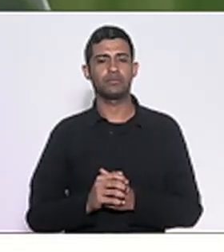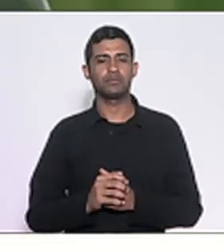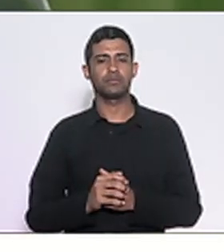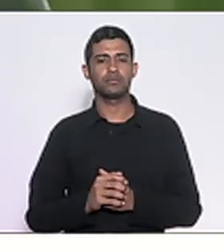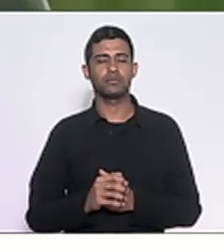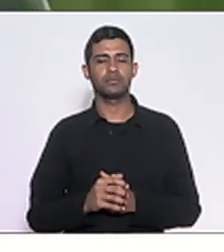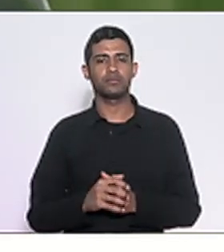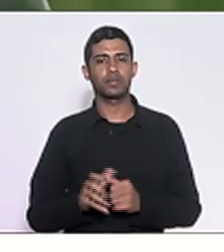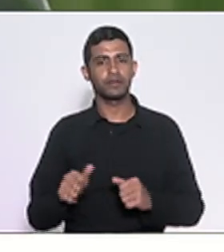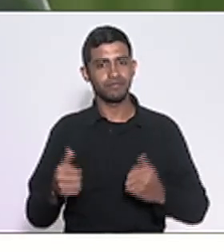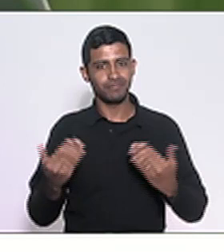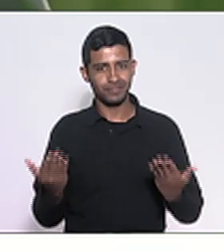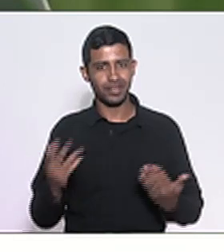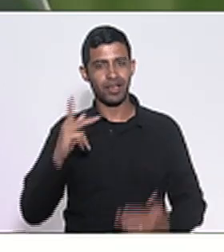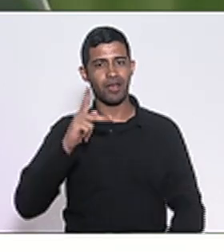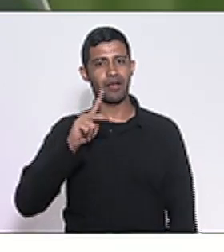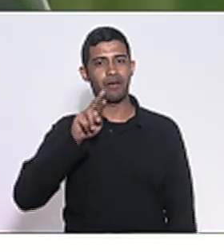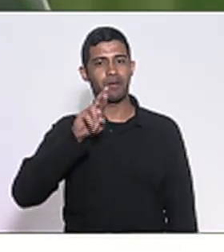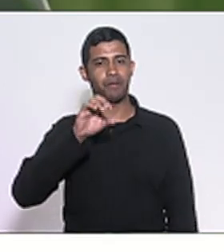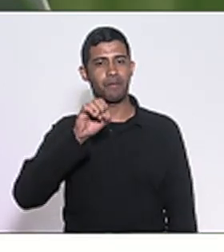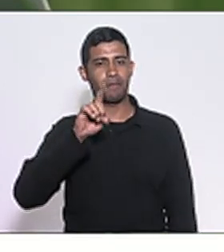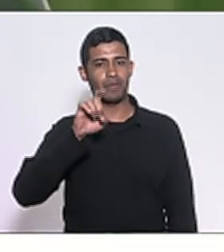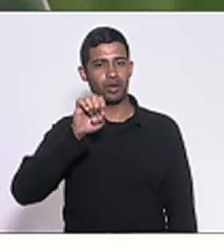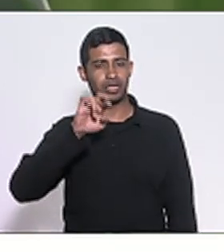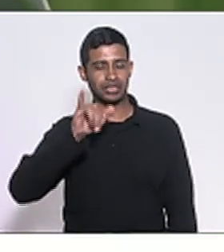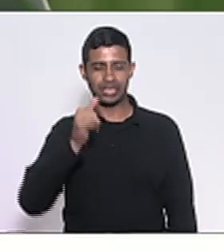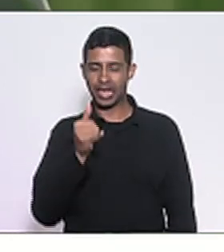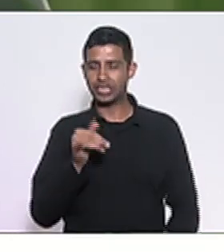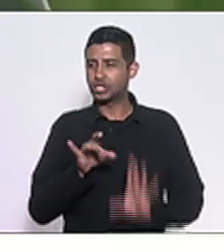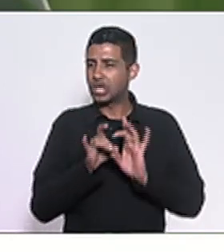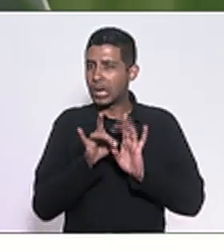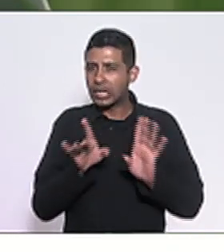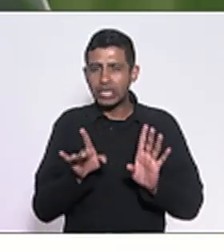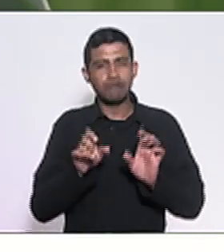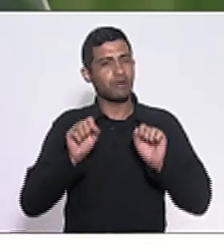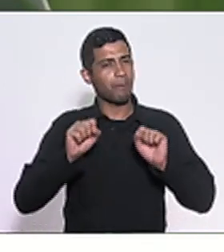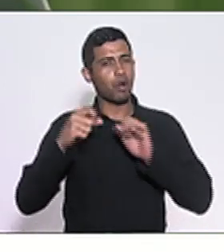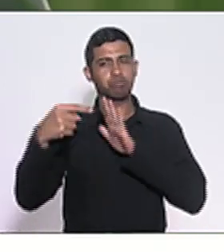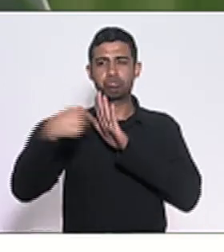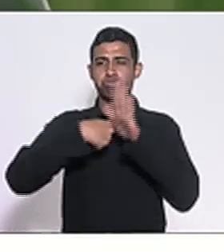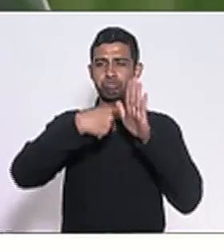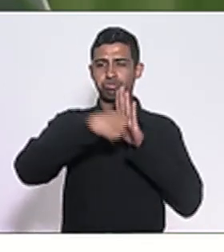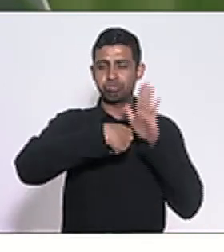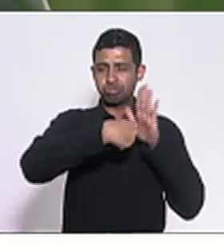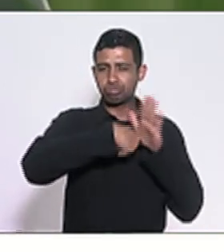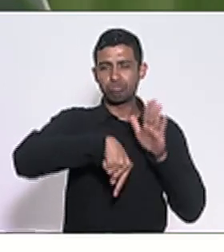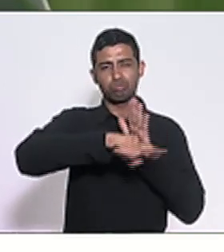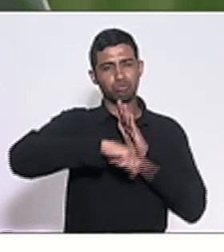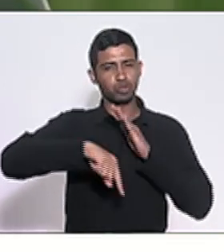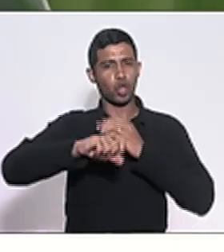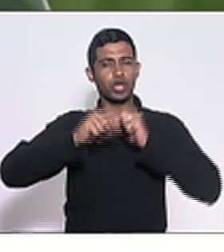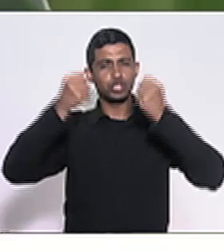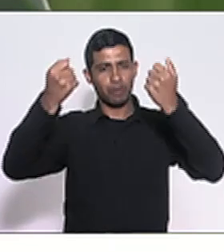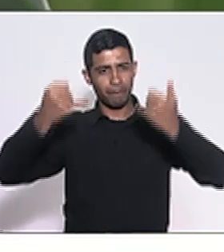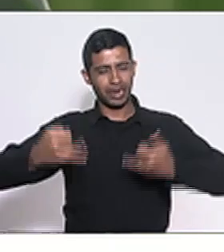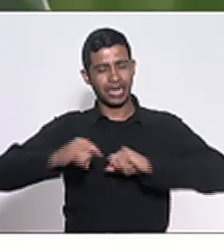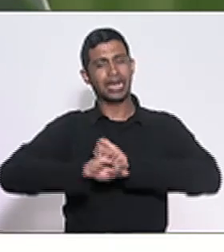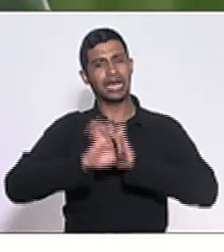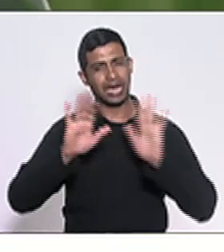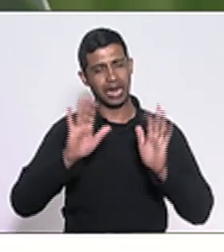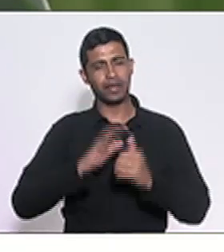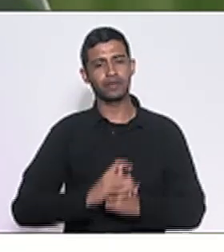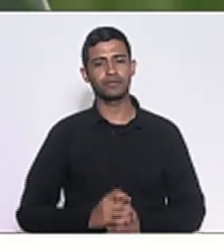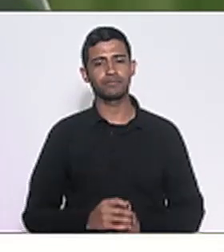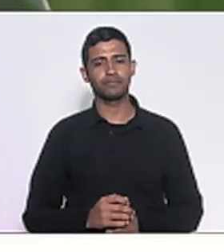Né? Então, o PRODERJ está aqui aberto a esclarecer qualquer questionamento que esteja ao nosso alcance, né?